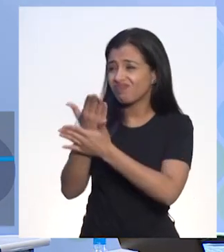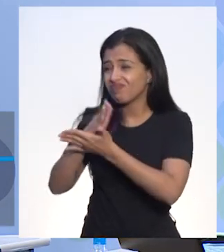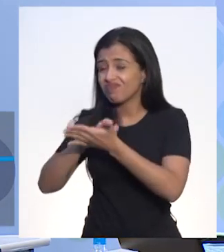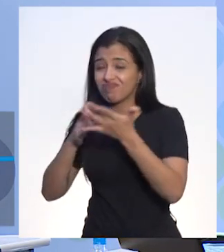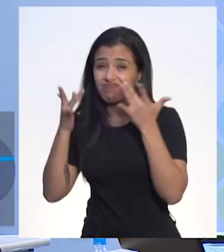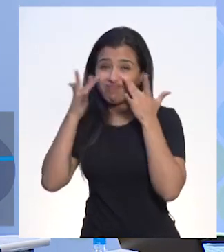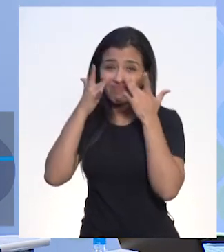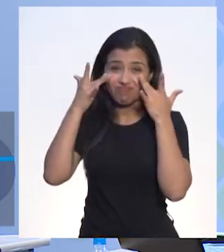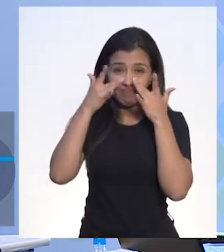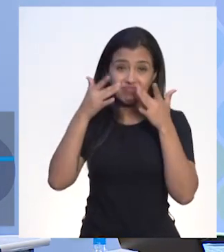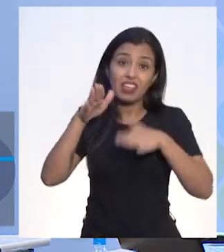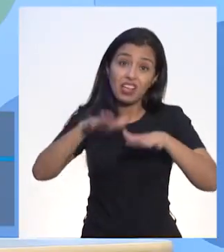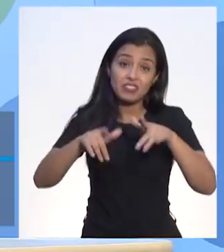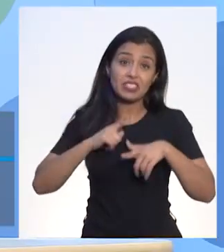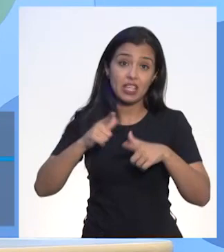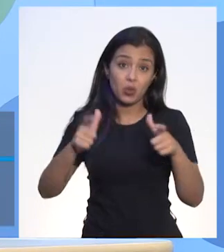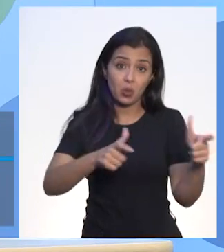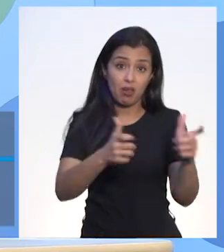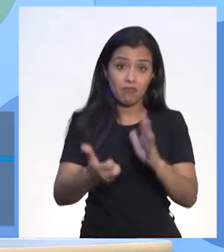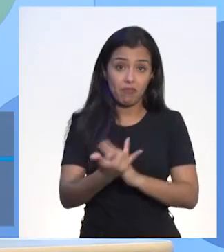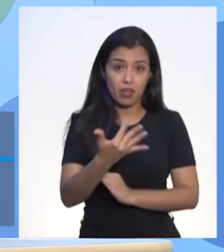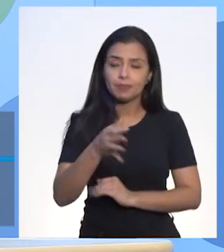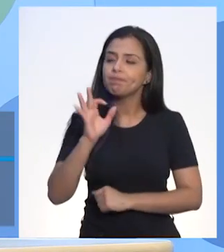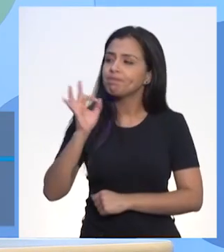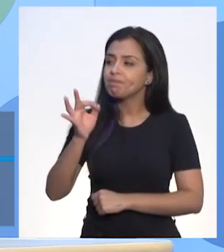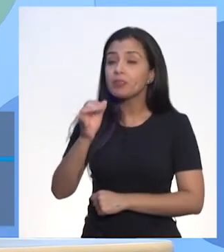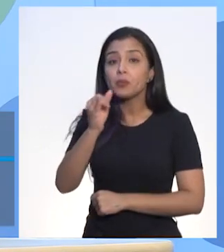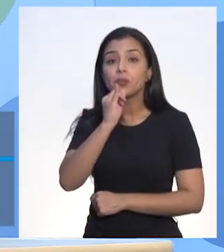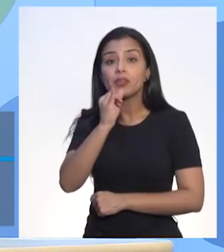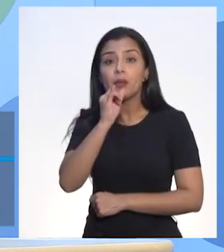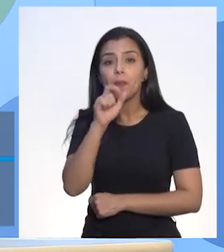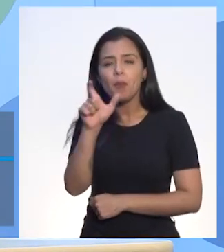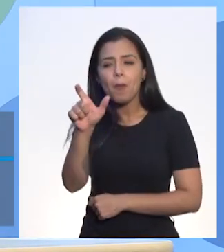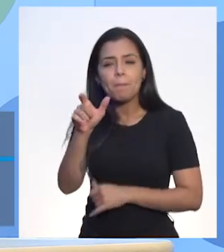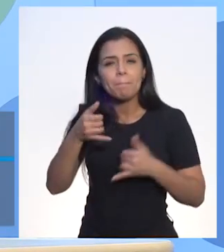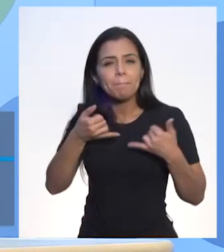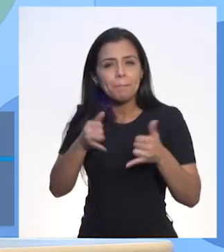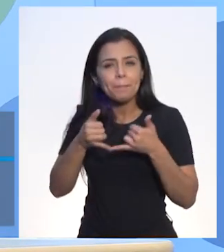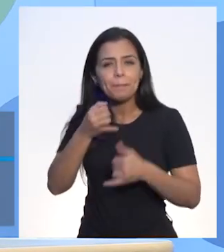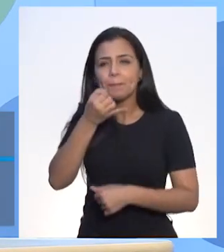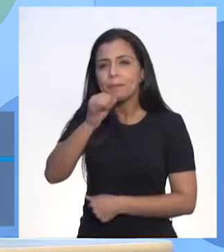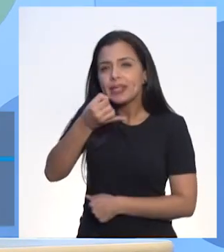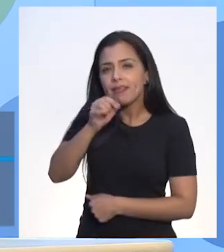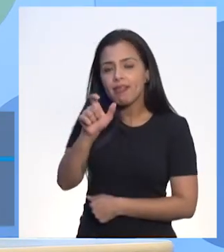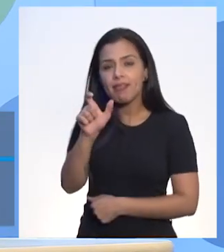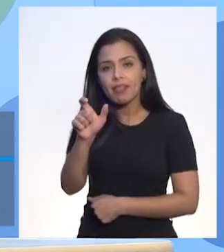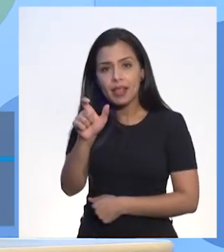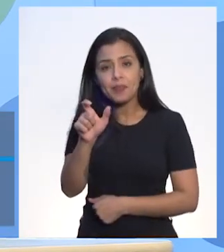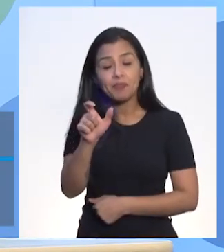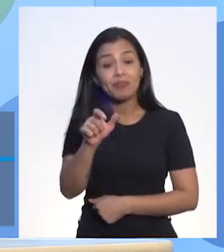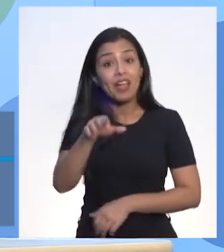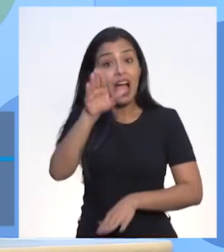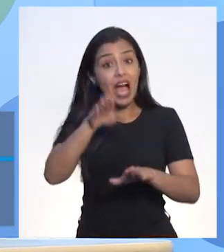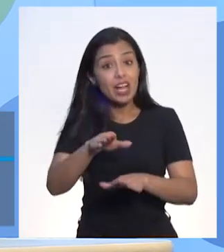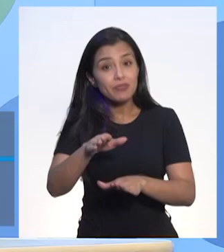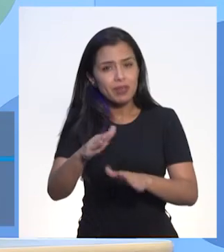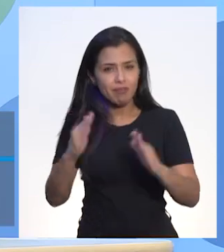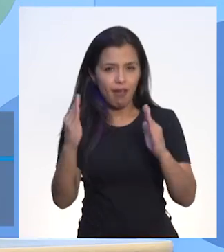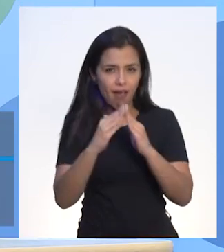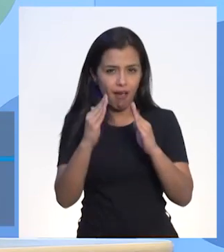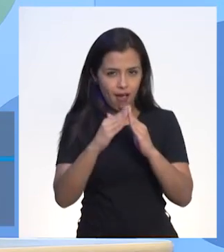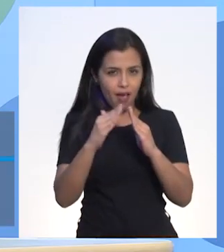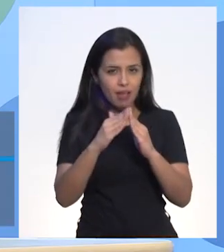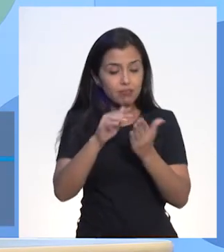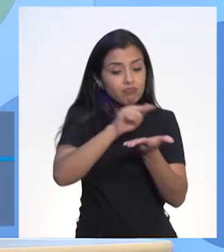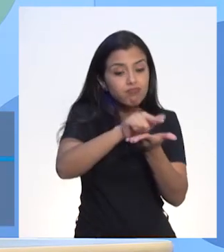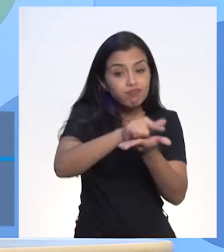professor? Exatamente. Essa questão das pilhas, esse final de ano a gente vai aproveitar para organizar a casa, as gavetas cheias de pilhas que não estão